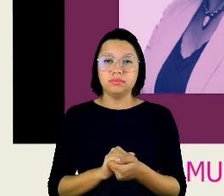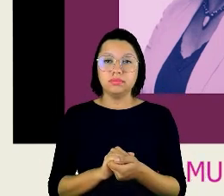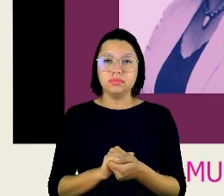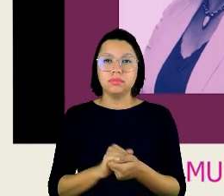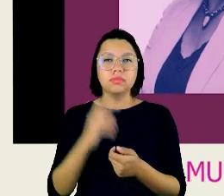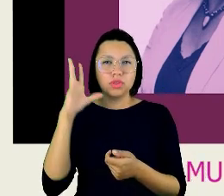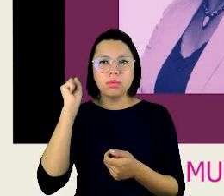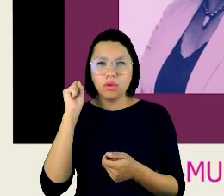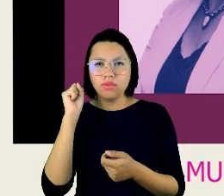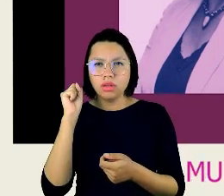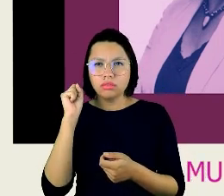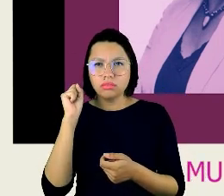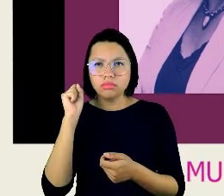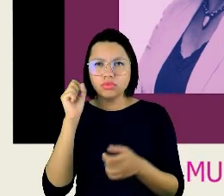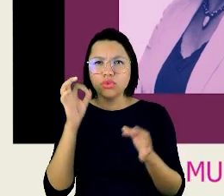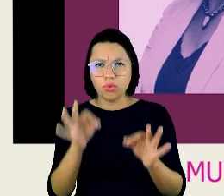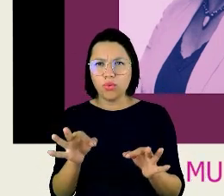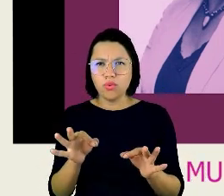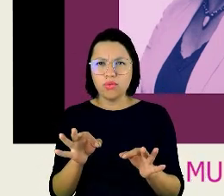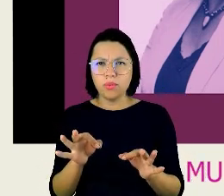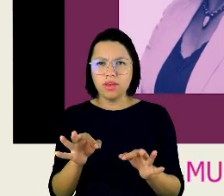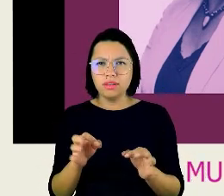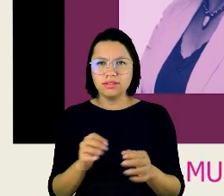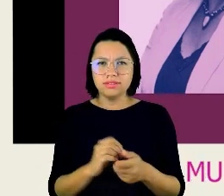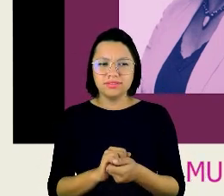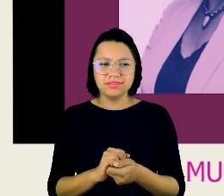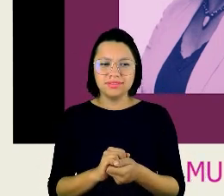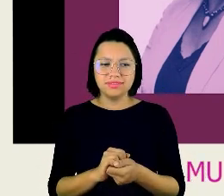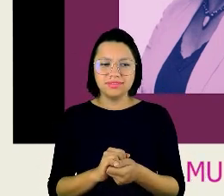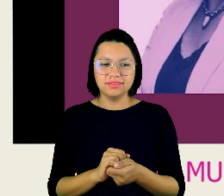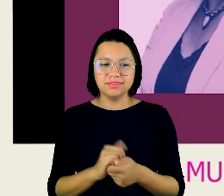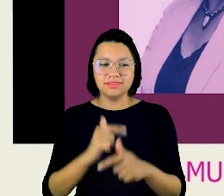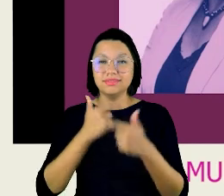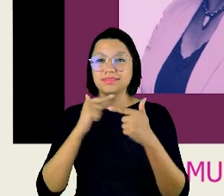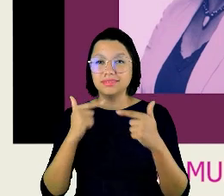Vocês estão me ouvindo, né? Só confirmando aqui.